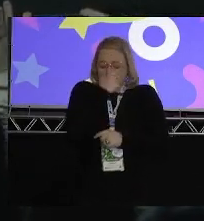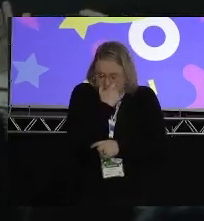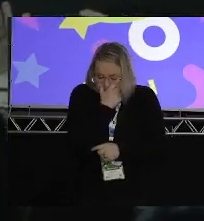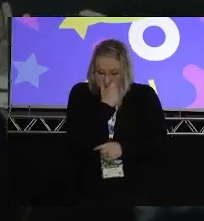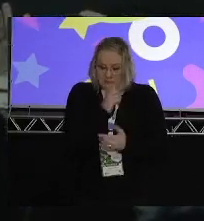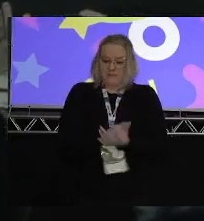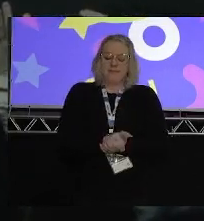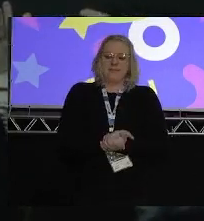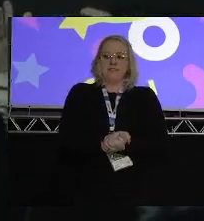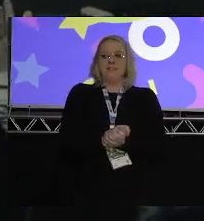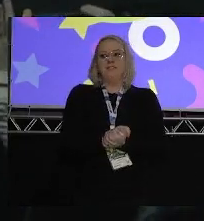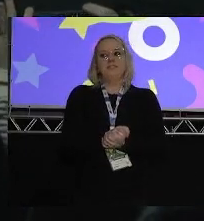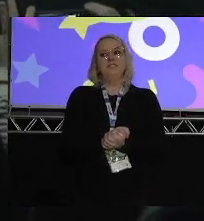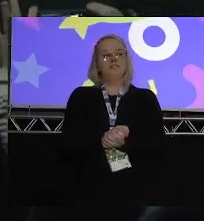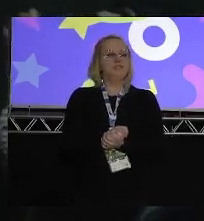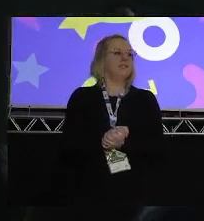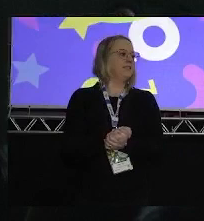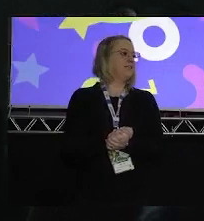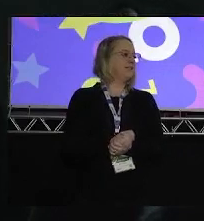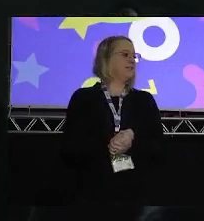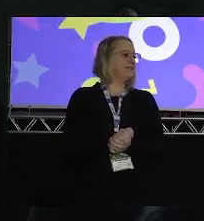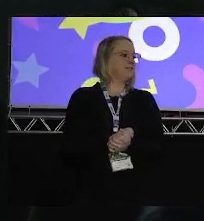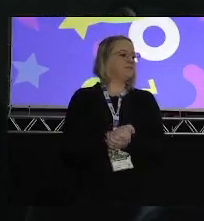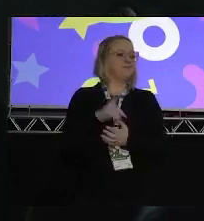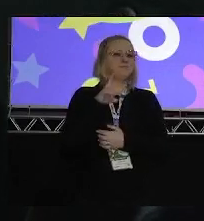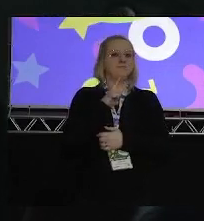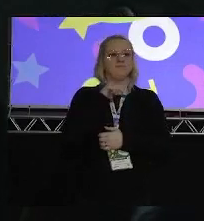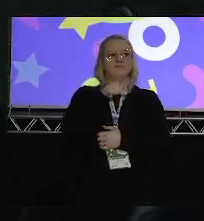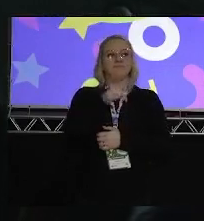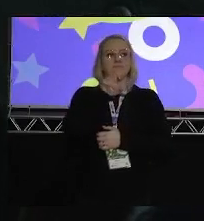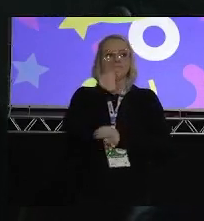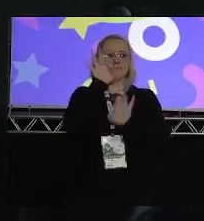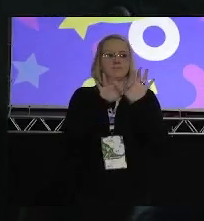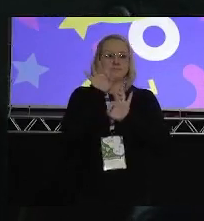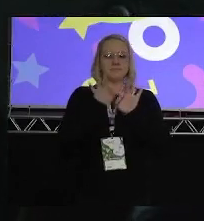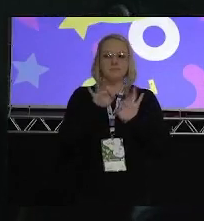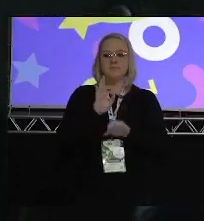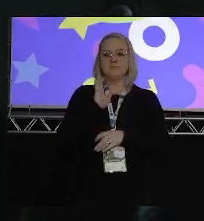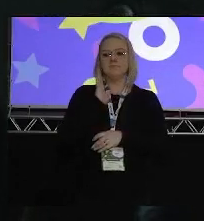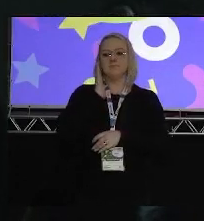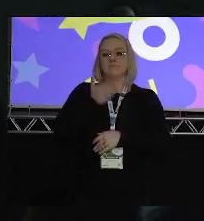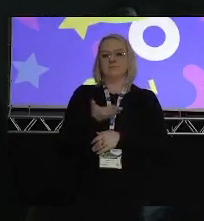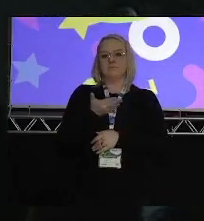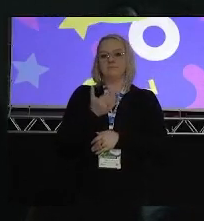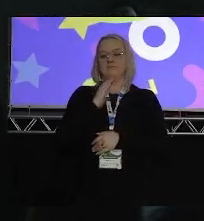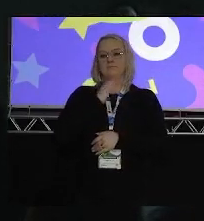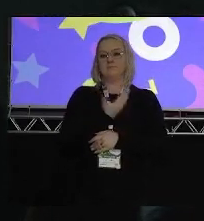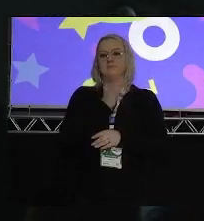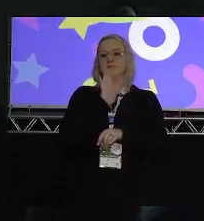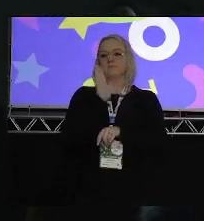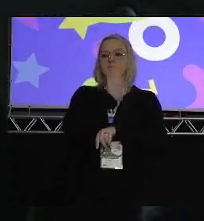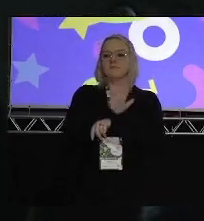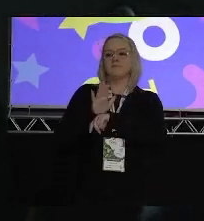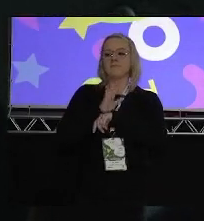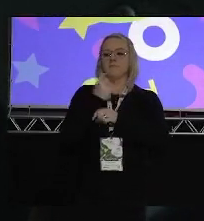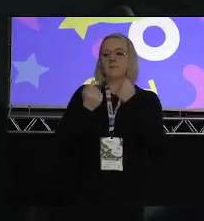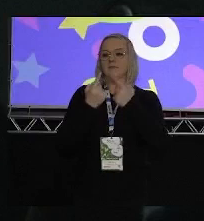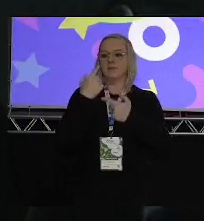muito importante. E são mais de 75 organizações já que a gente contribuiu de alguma forma, né,